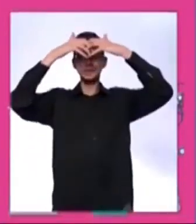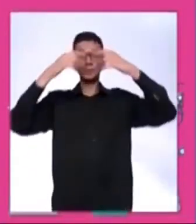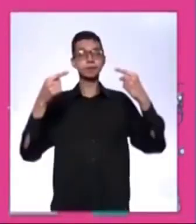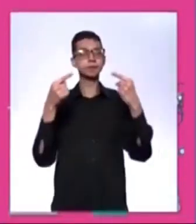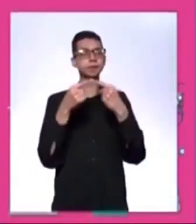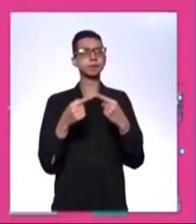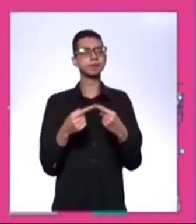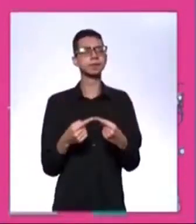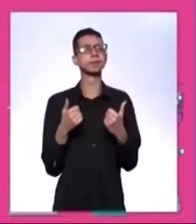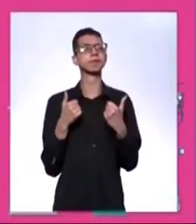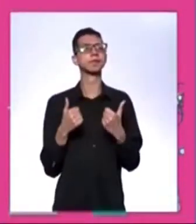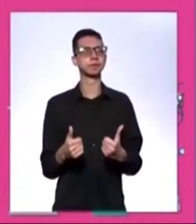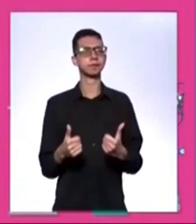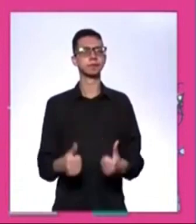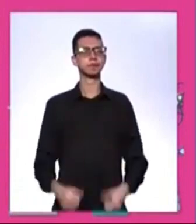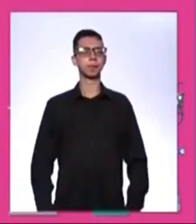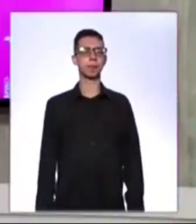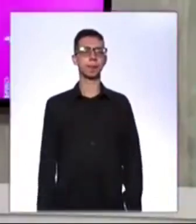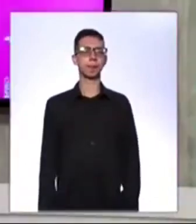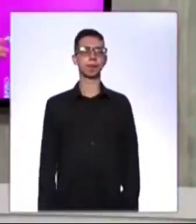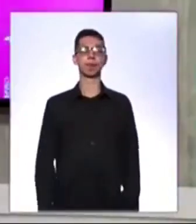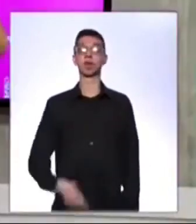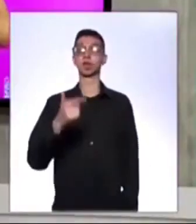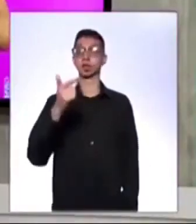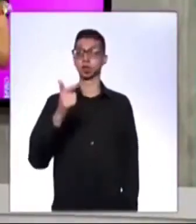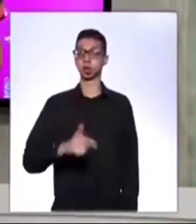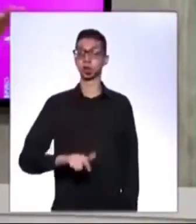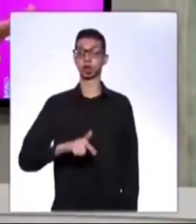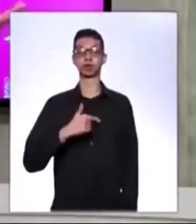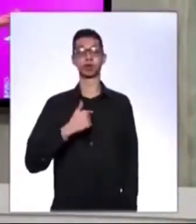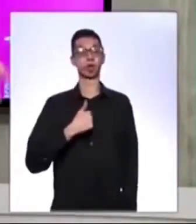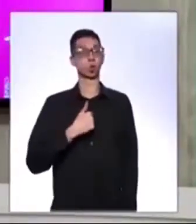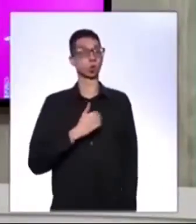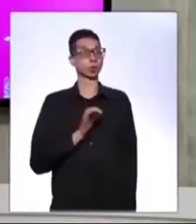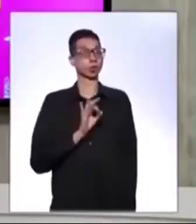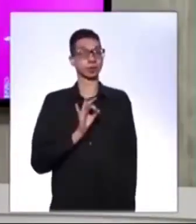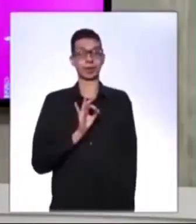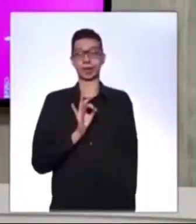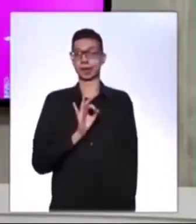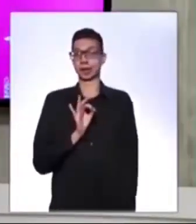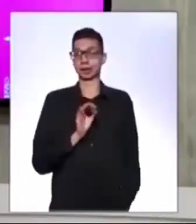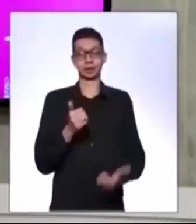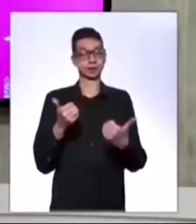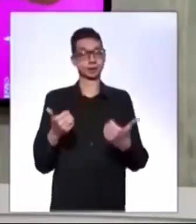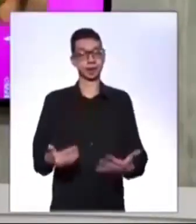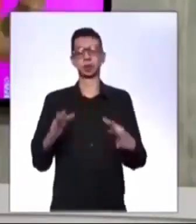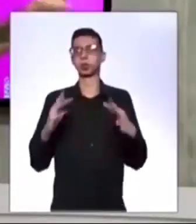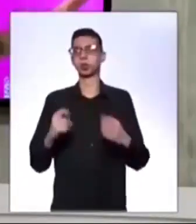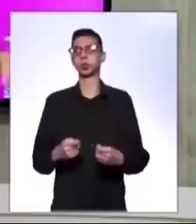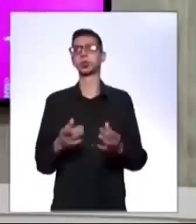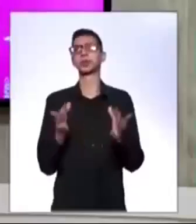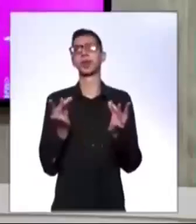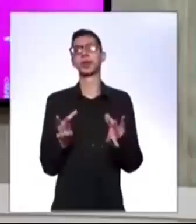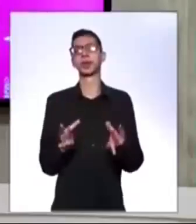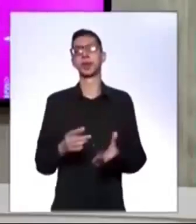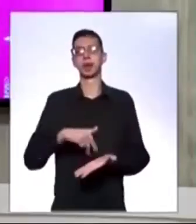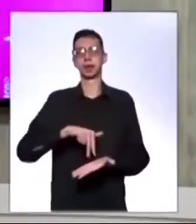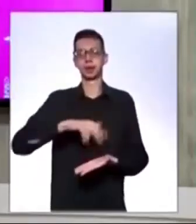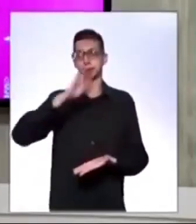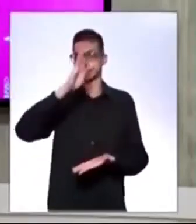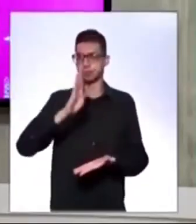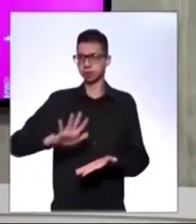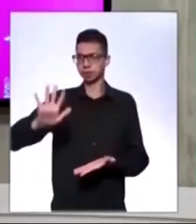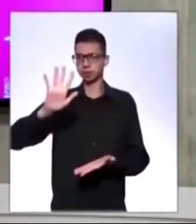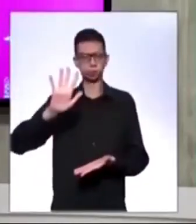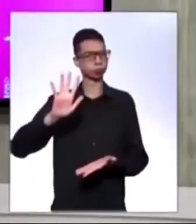bem. De novo, eu não tenho a menor pretensão de de apresentar todas as danças que existem no Brasil. Mas